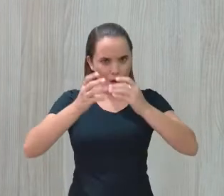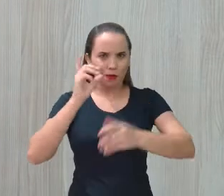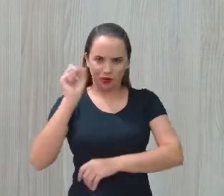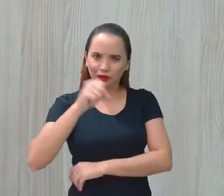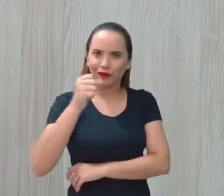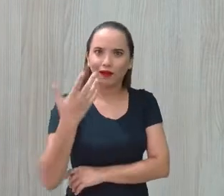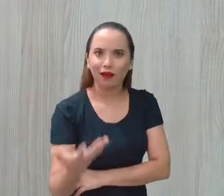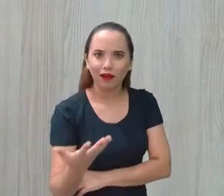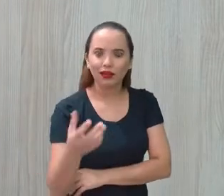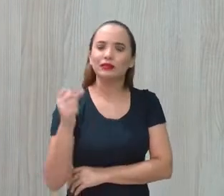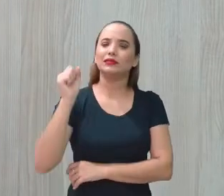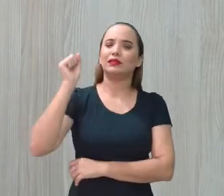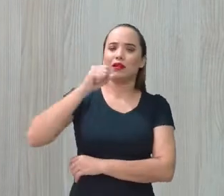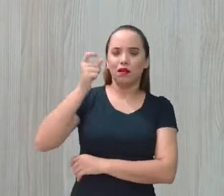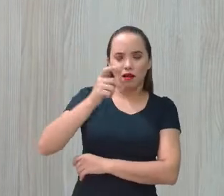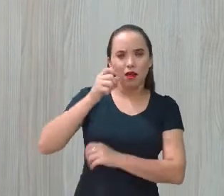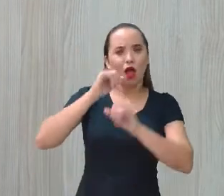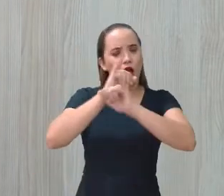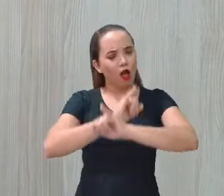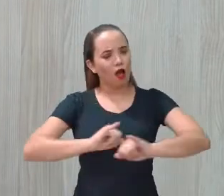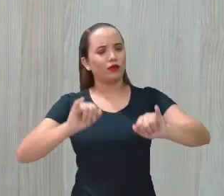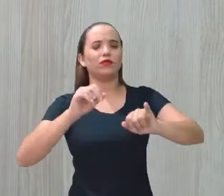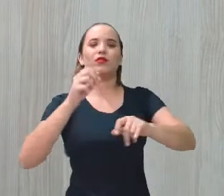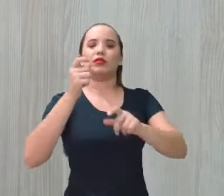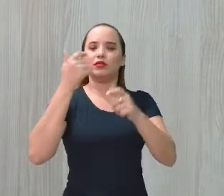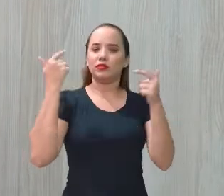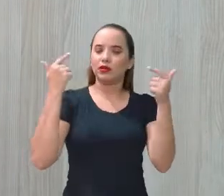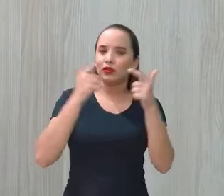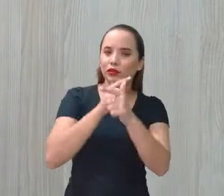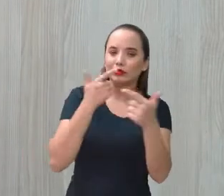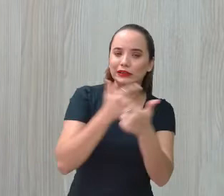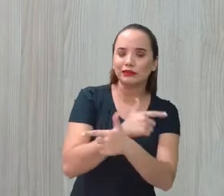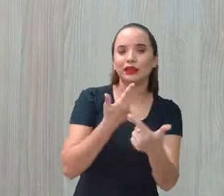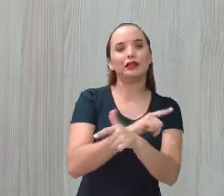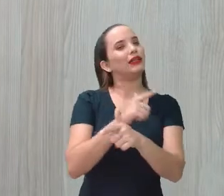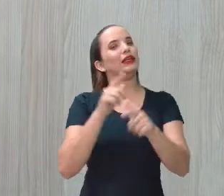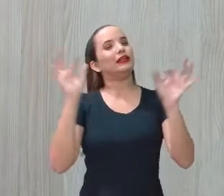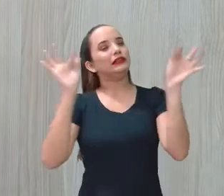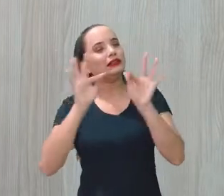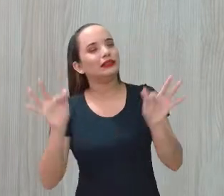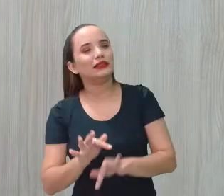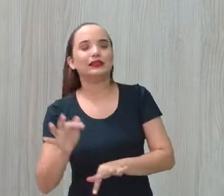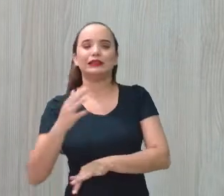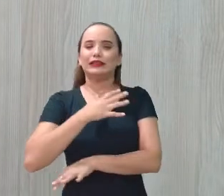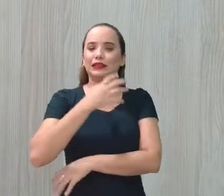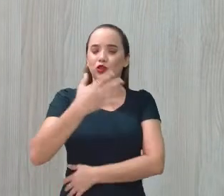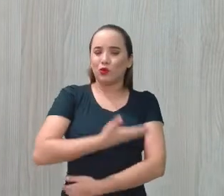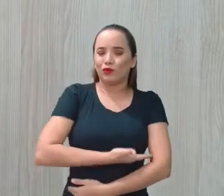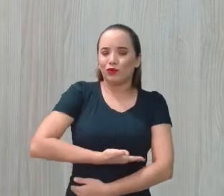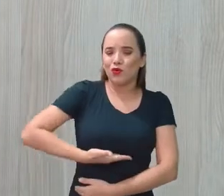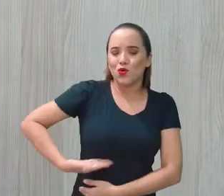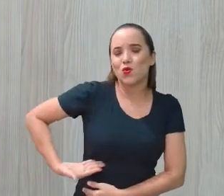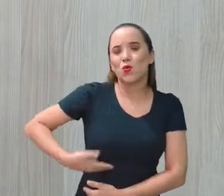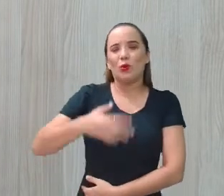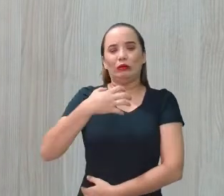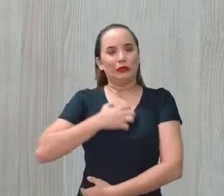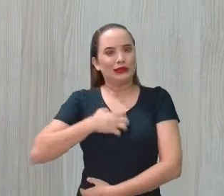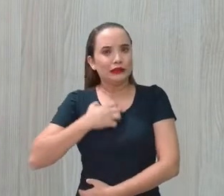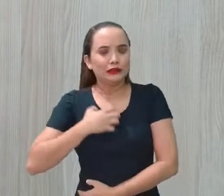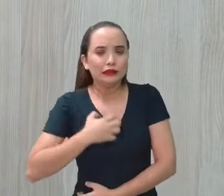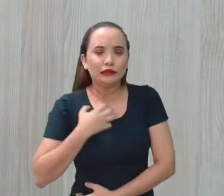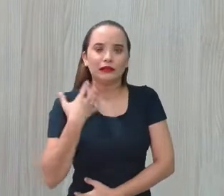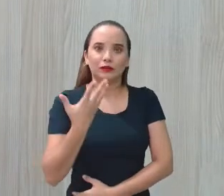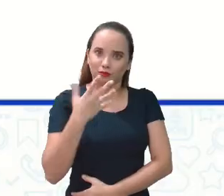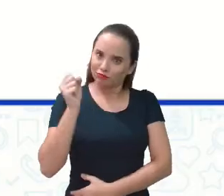com sono, se está irritado, se está feliz. Sim. E como? Olha a tela,